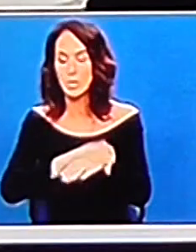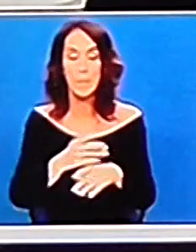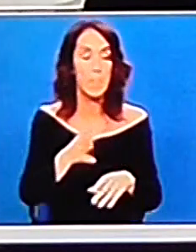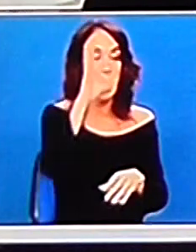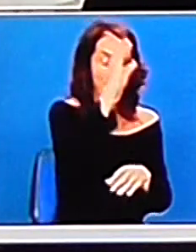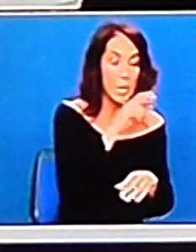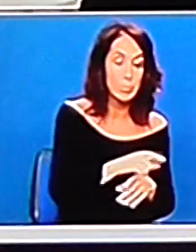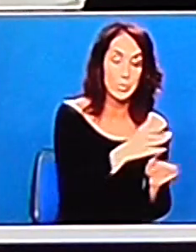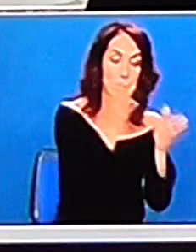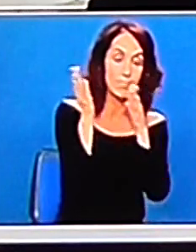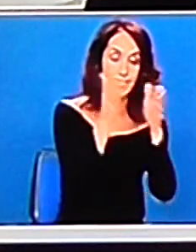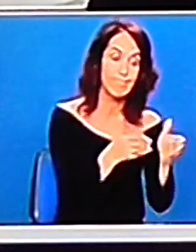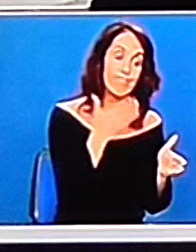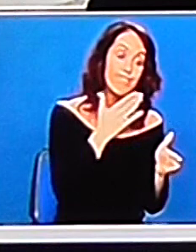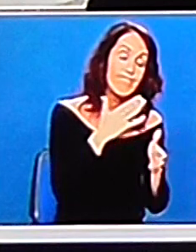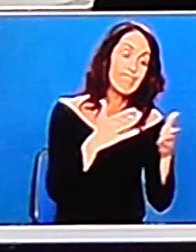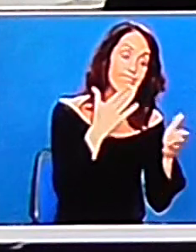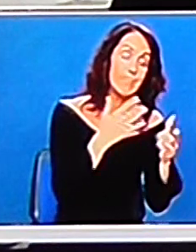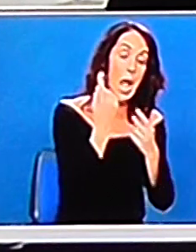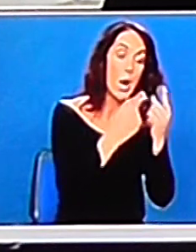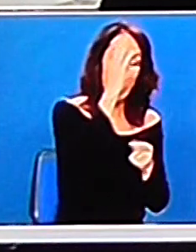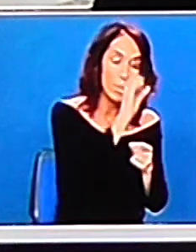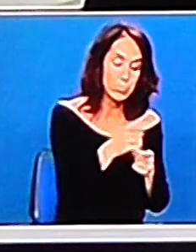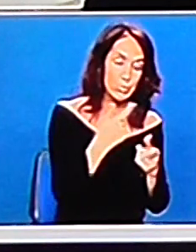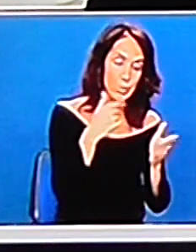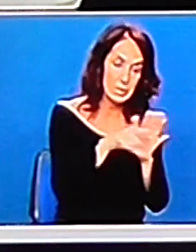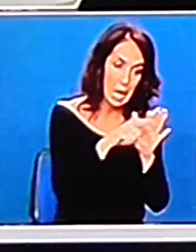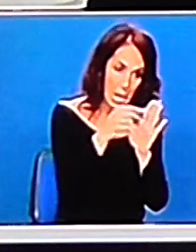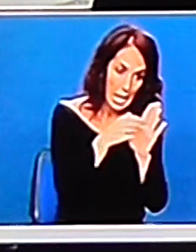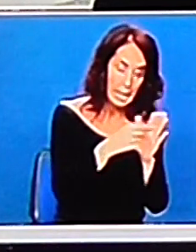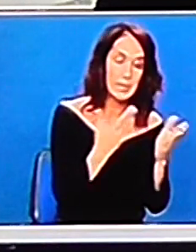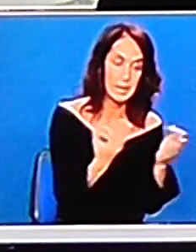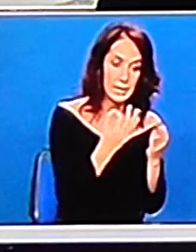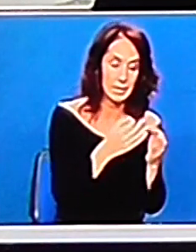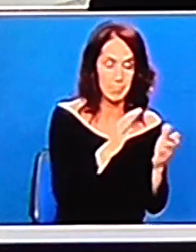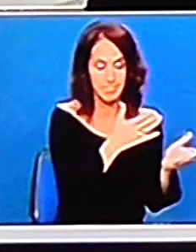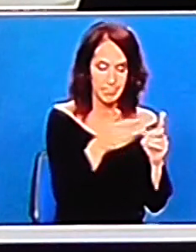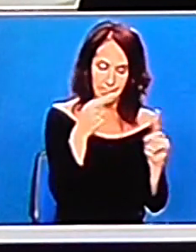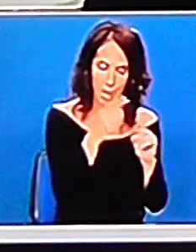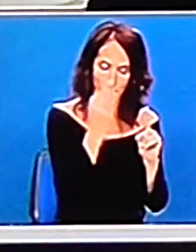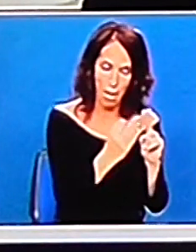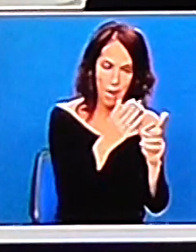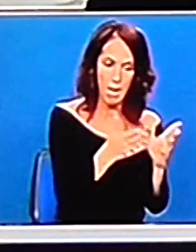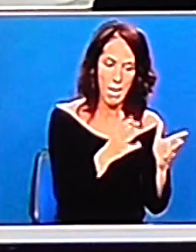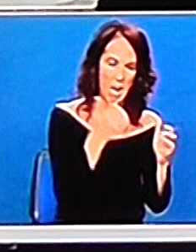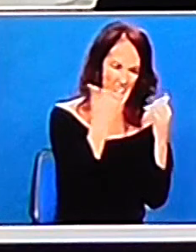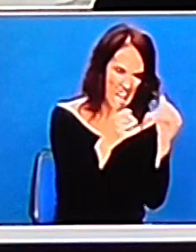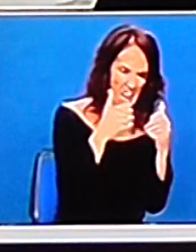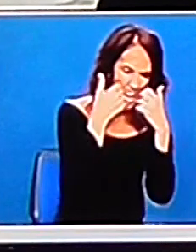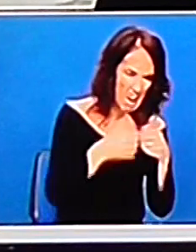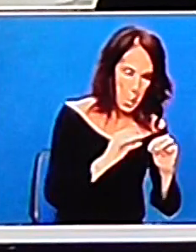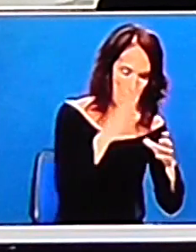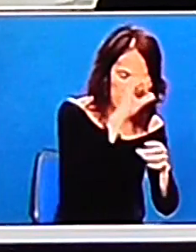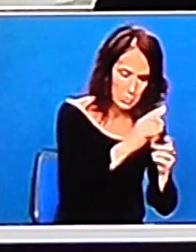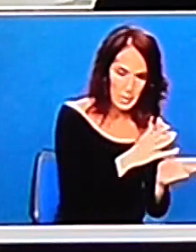até ser um lado desse objeto ligado na busca estão consignados na legislação e que são mais objetivos a questões físicas outro tempo na